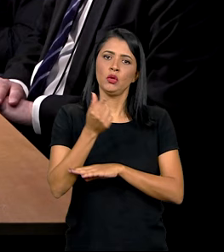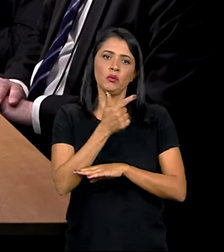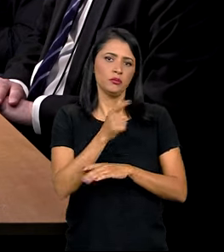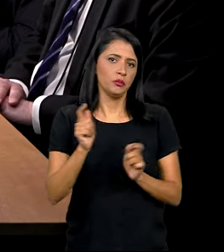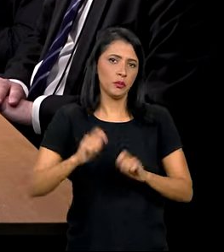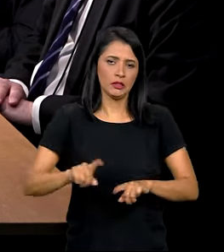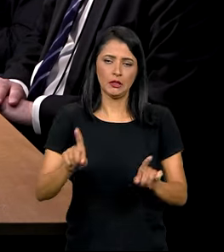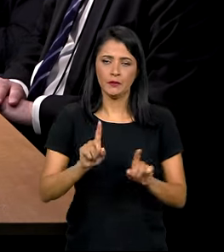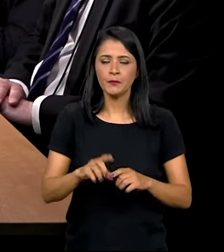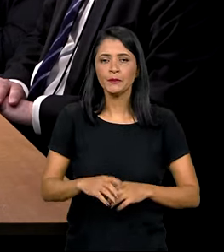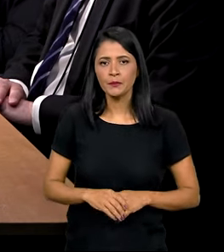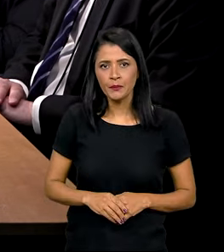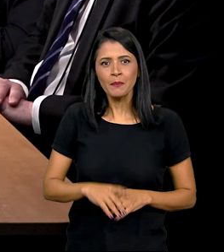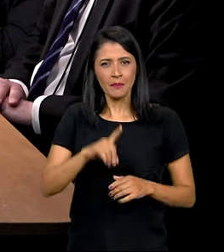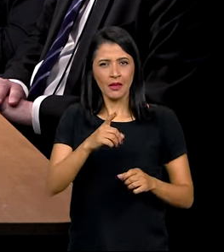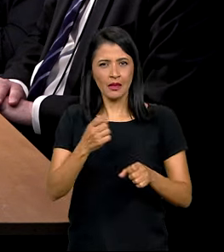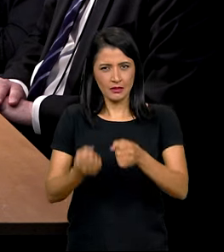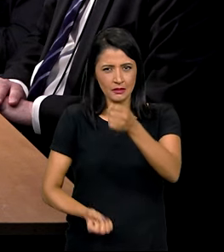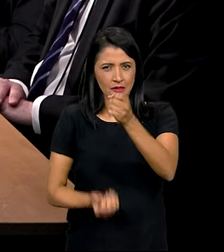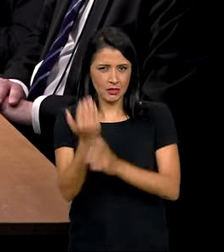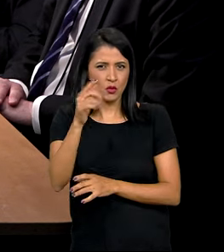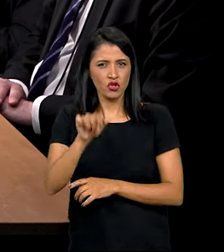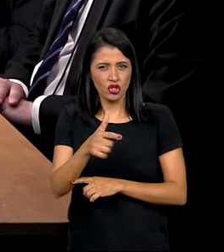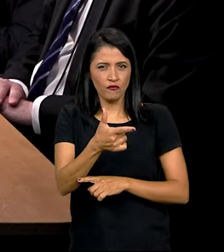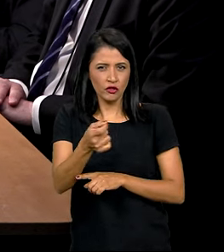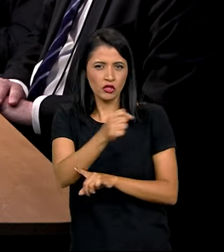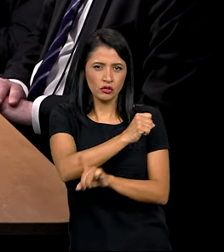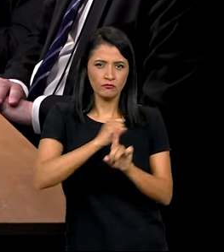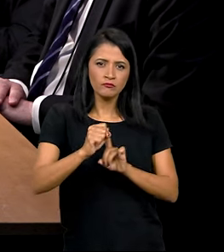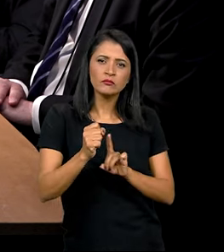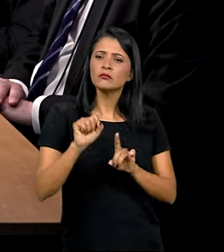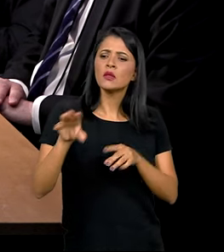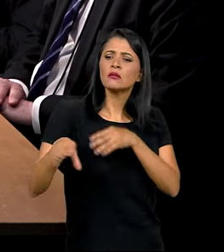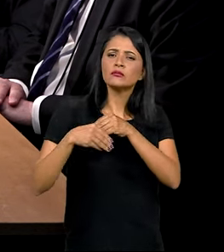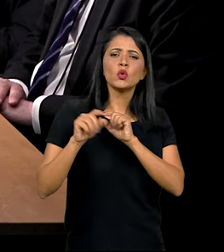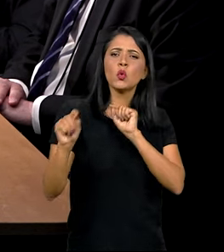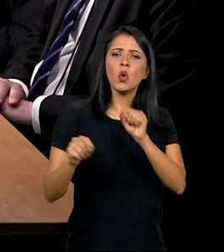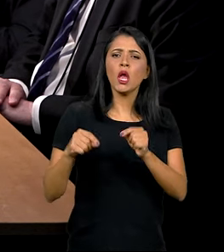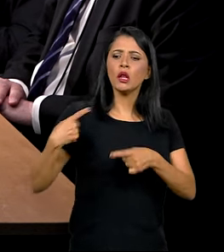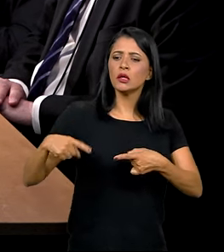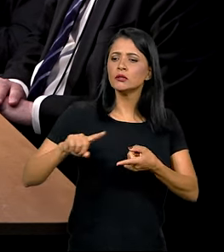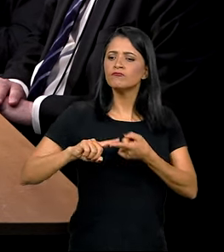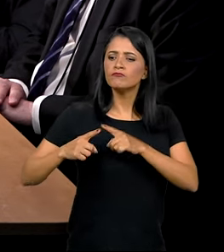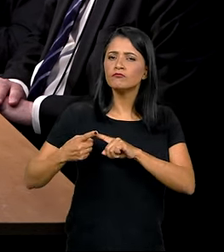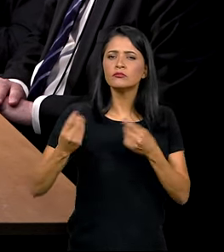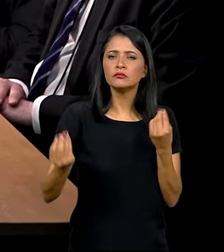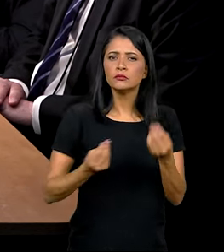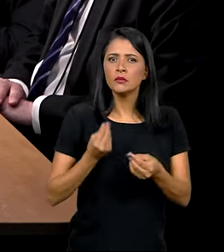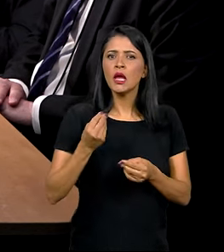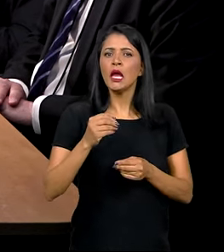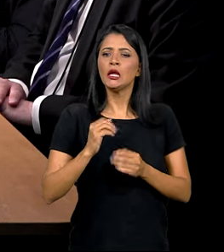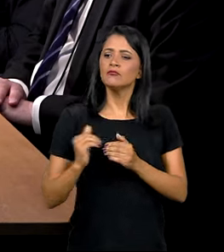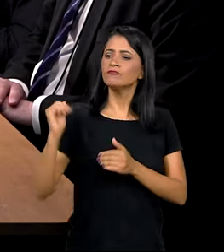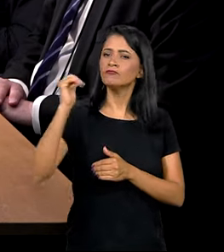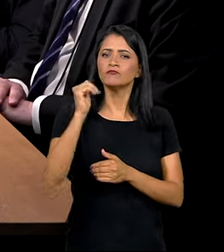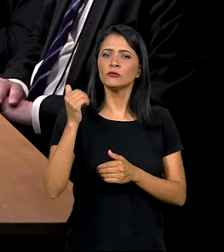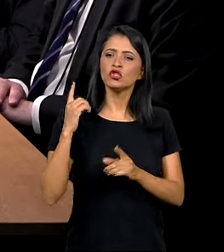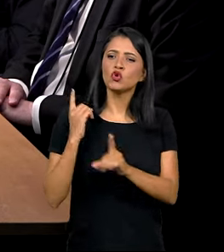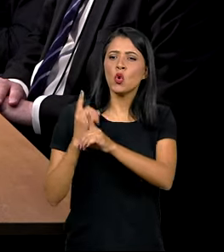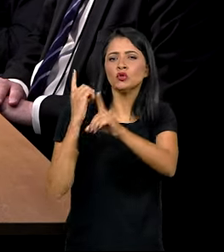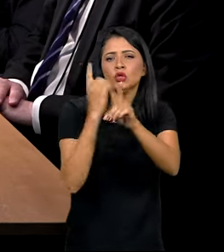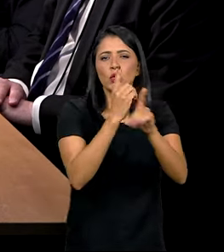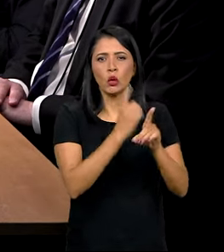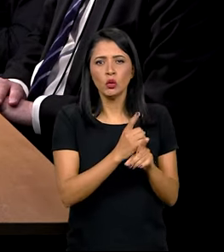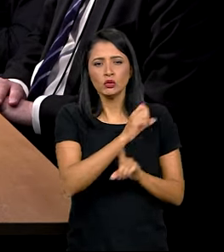recursos essa construção do G20 social acrescenta em que nessas negociações e leva esse patamar de